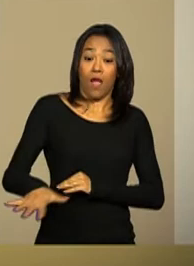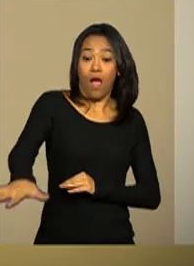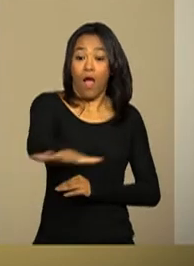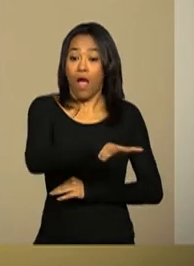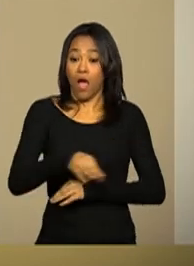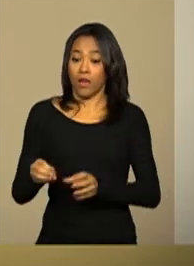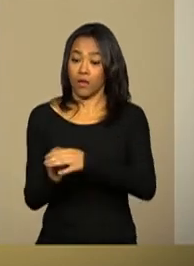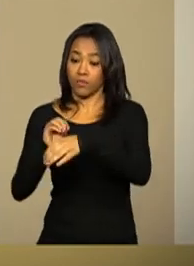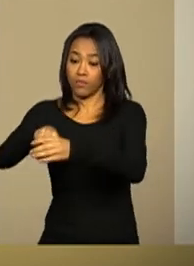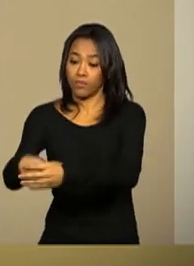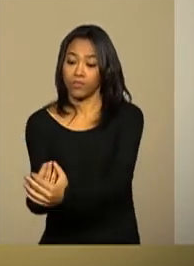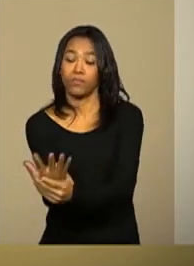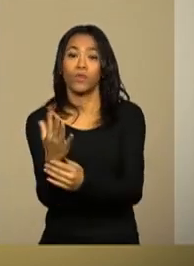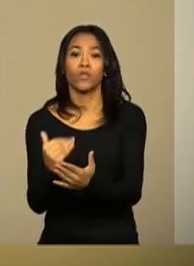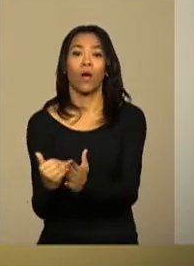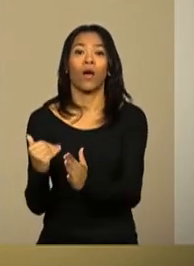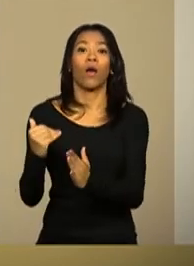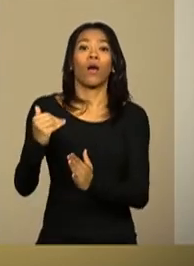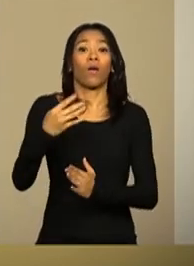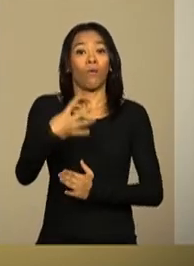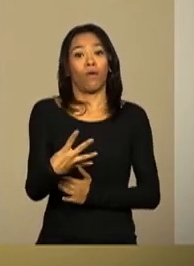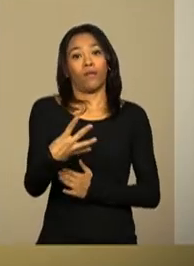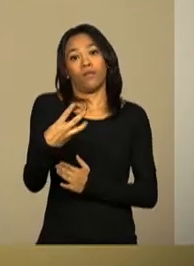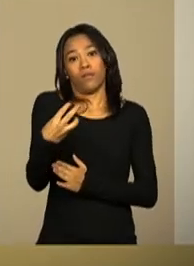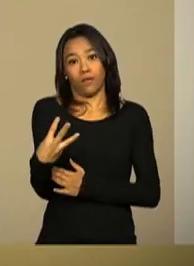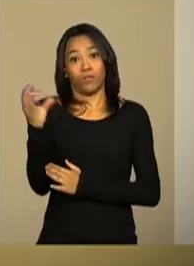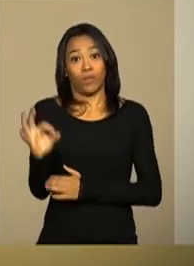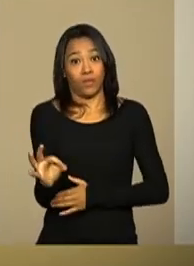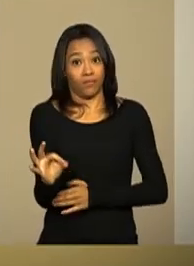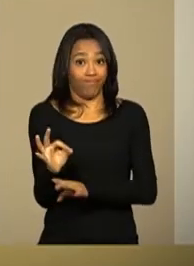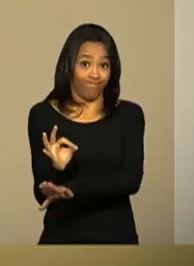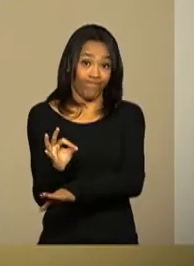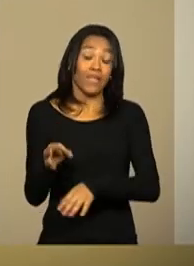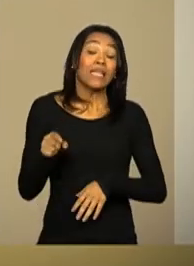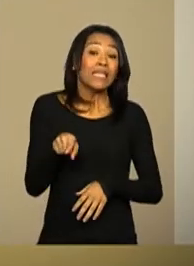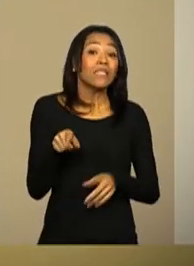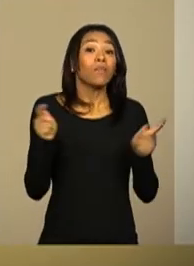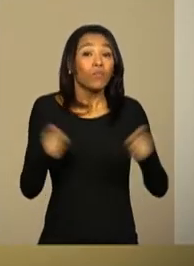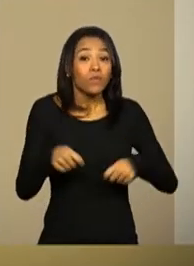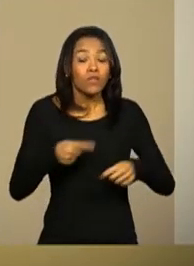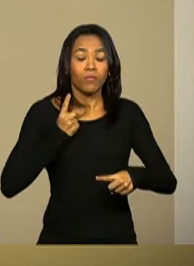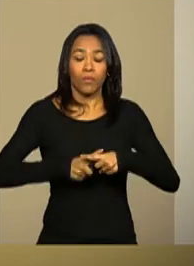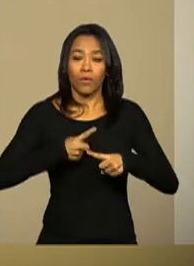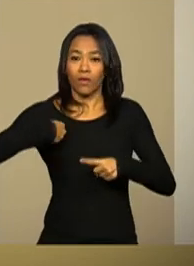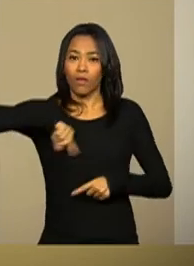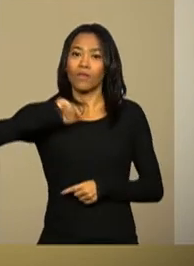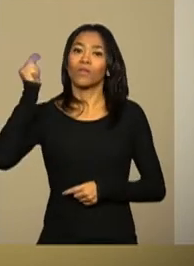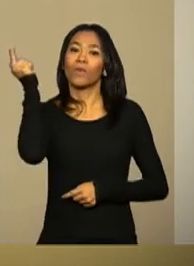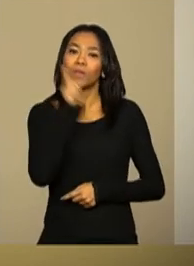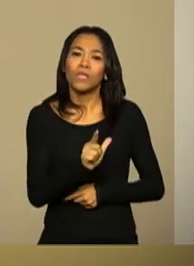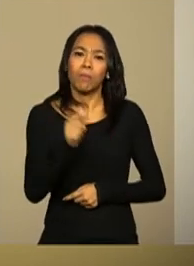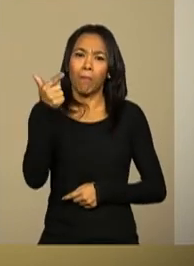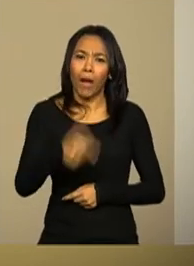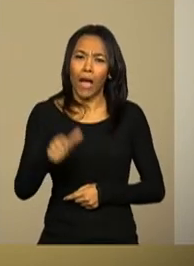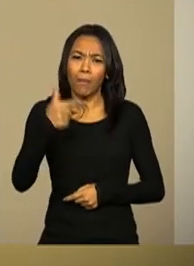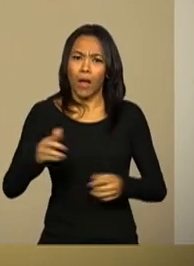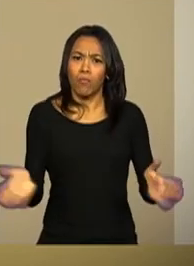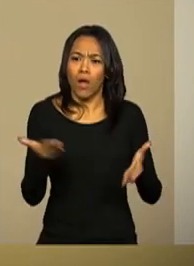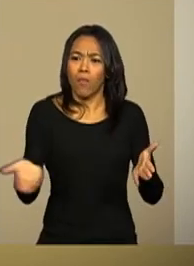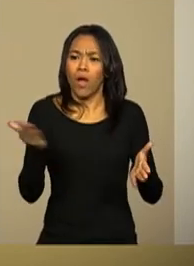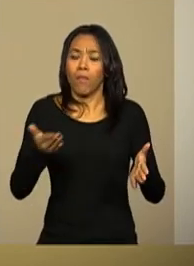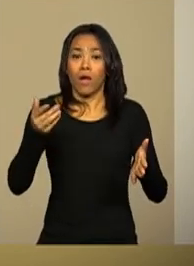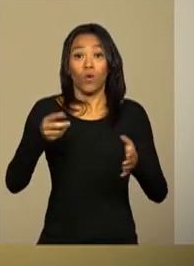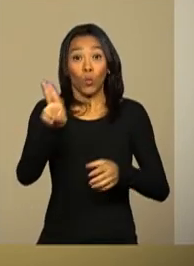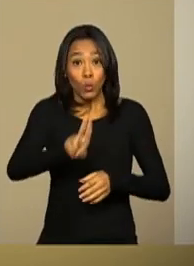plantada cresceu apenas quarenta e três por cento isso só é possível porque conseguimos produzir mais uma